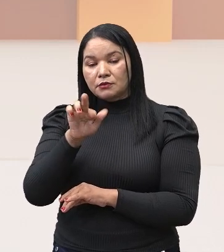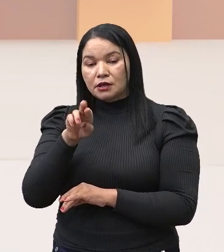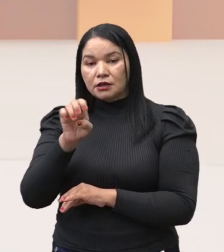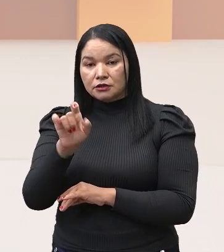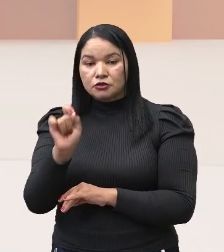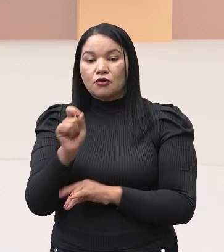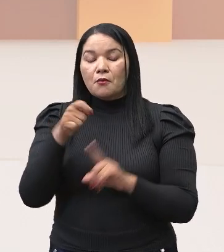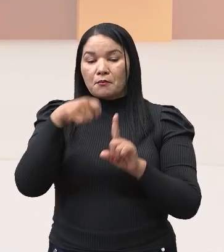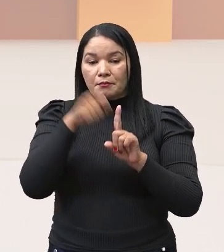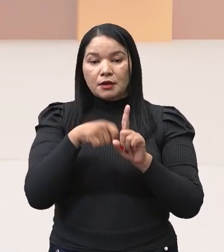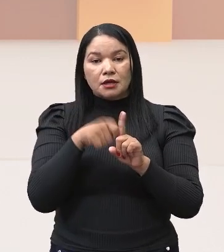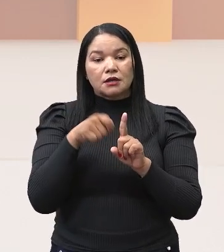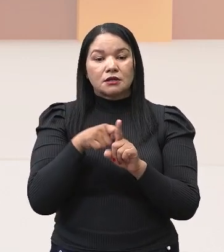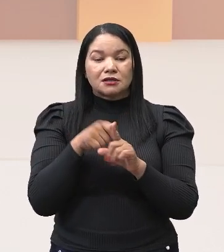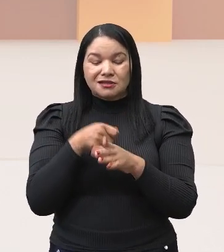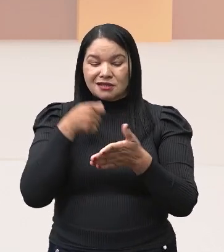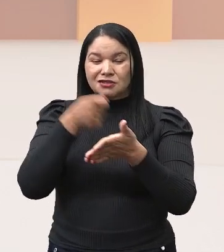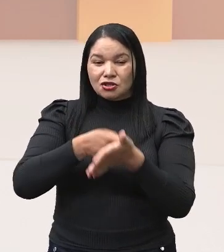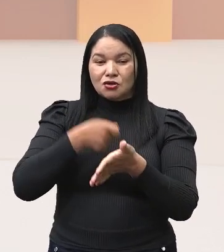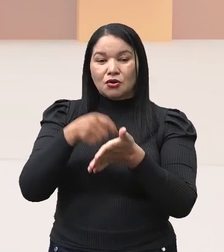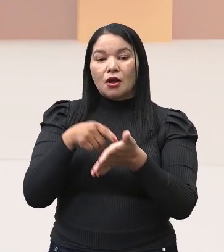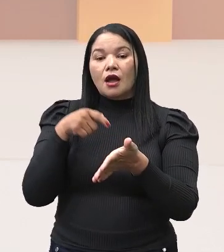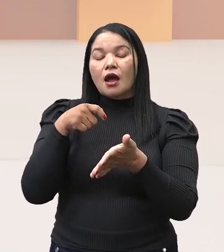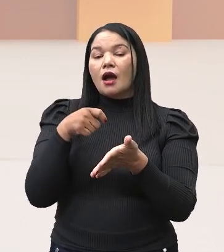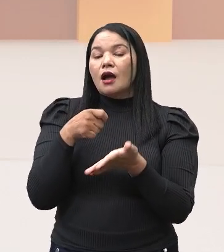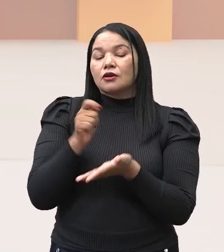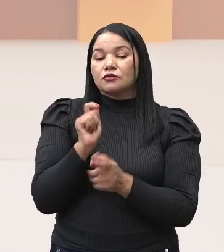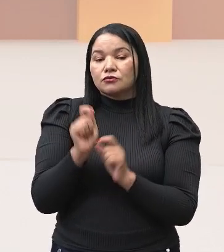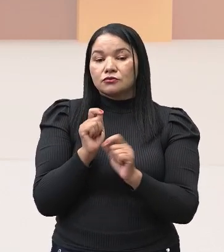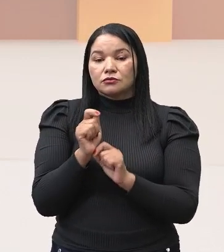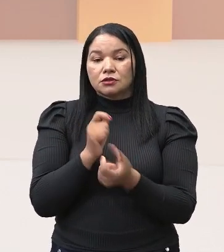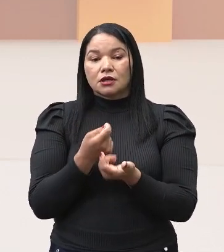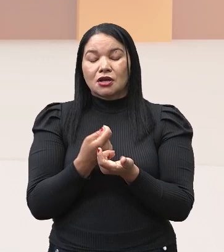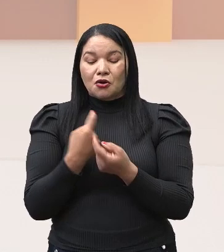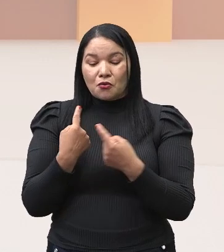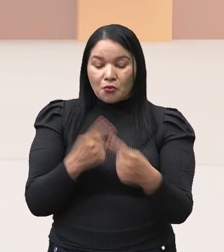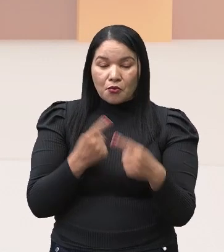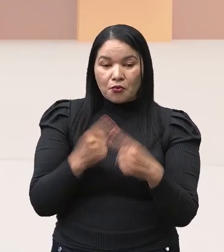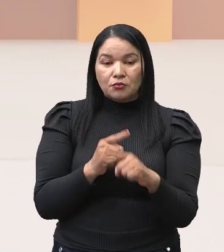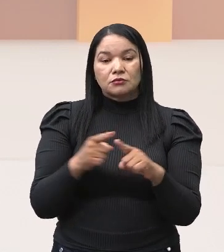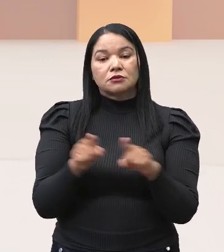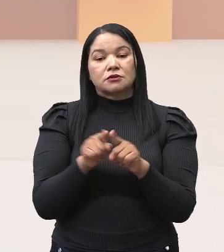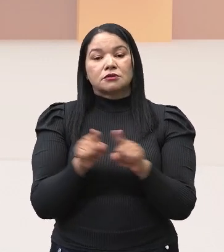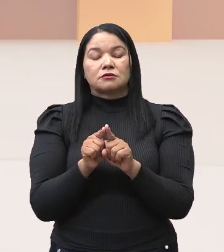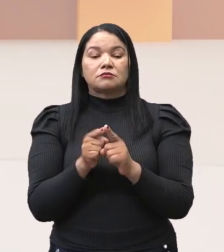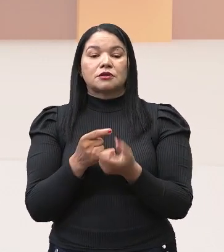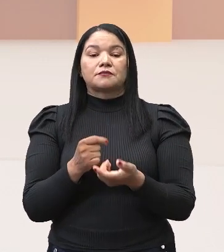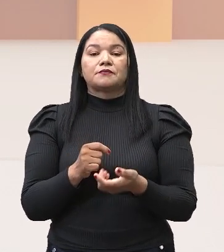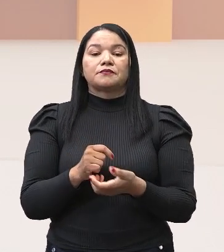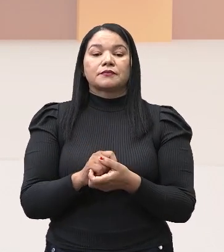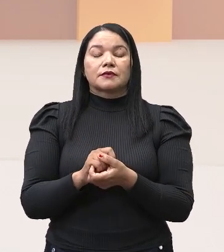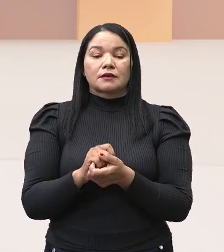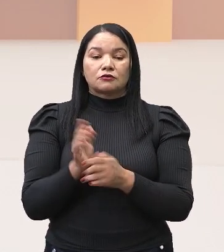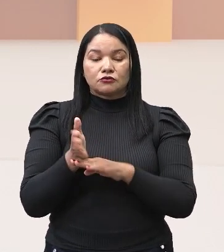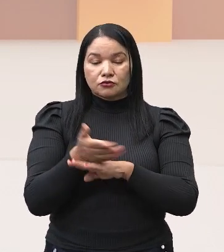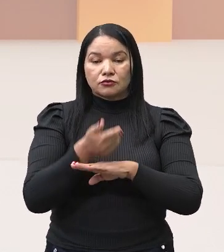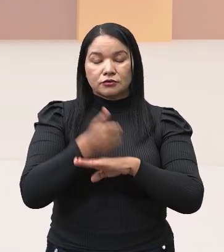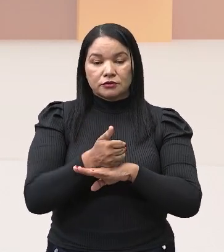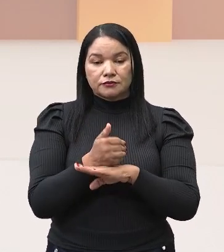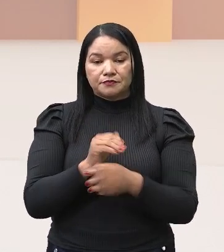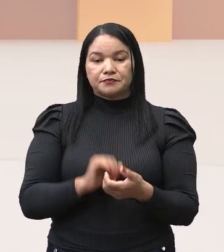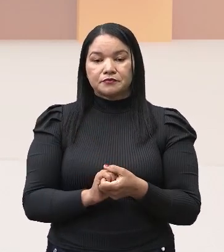ele conseguiu resistir às investidas dos bandeirantes, dos colonizadores. Outra forma